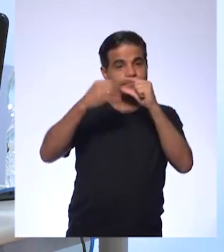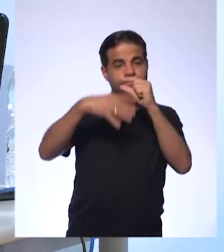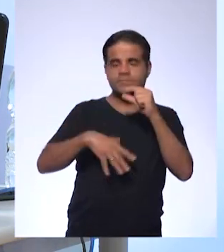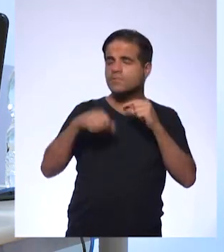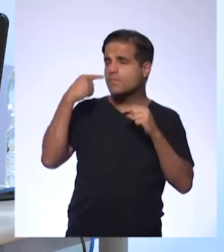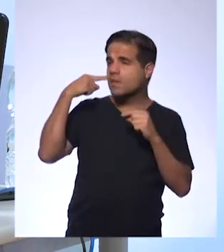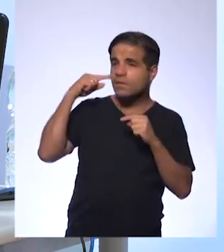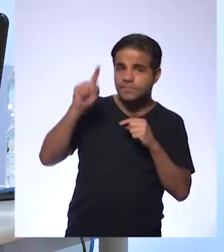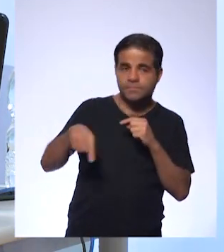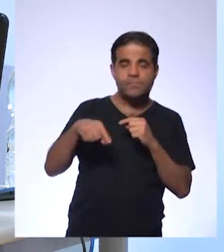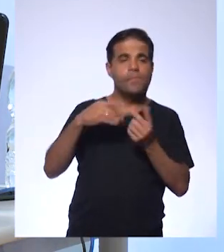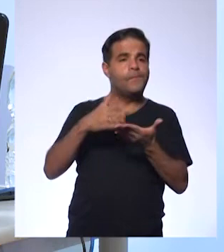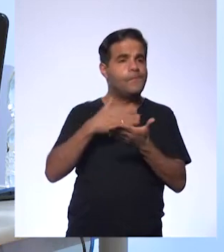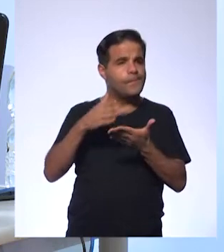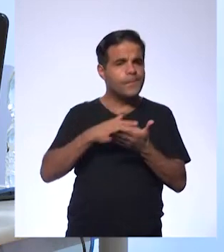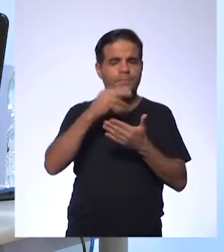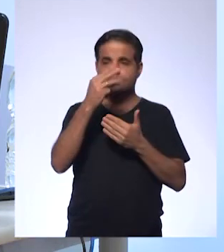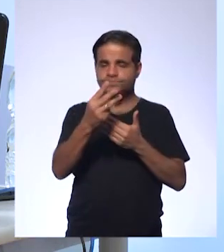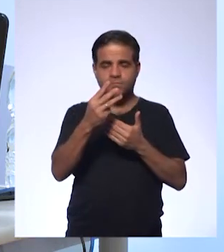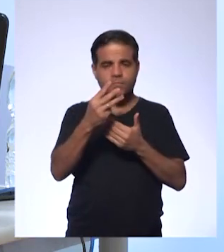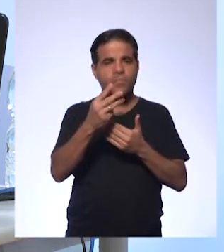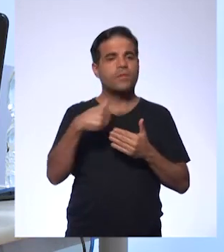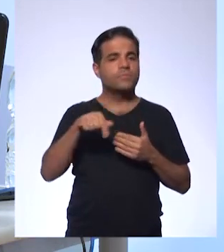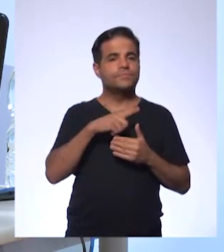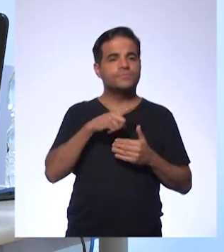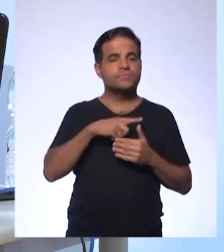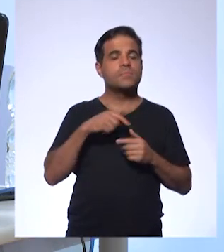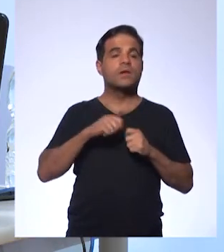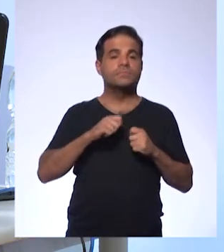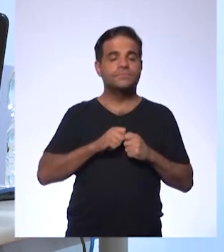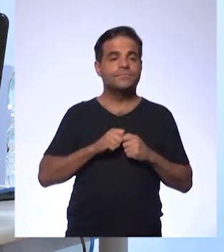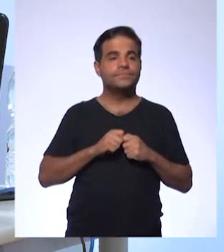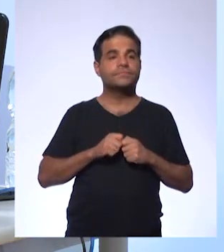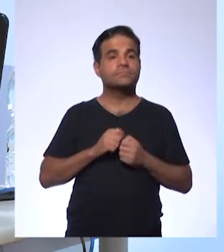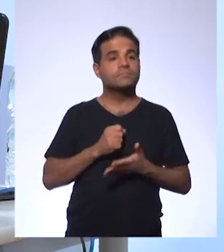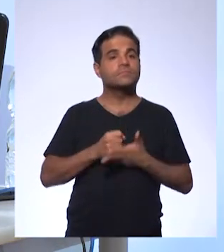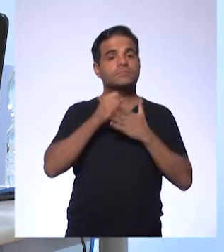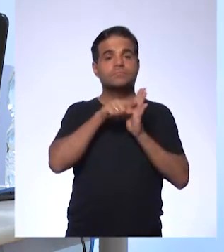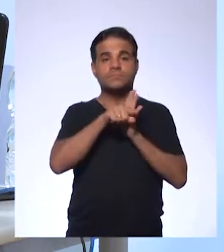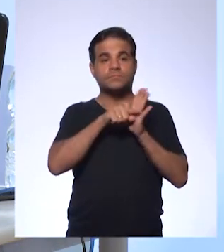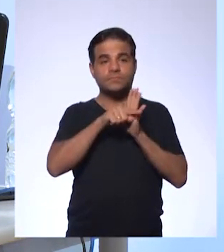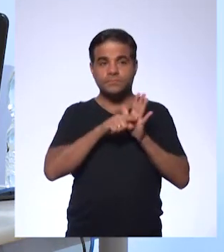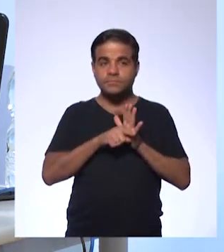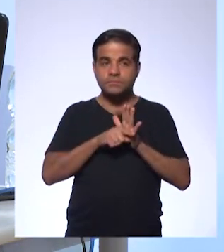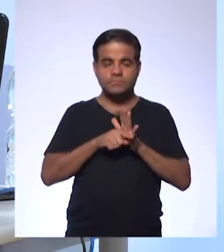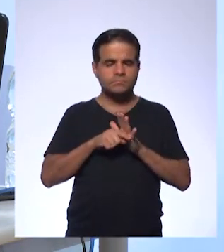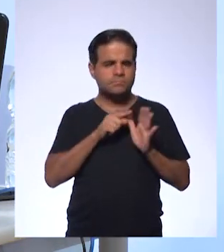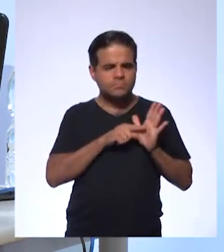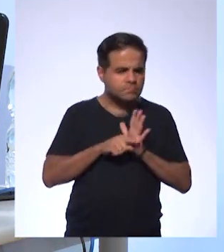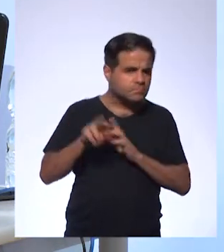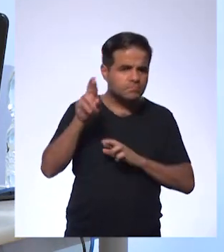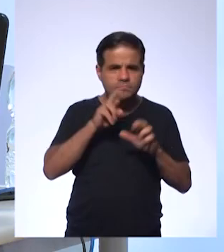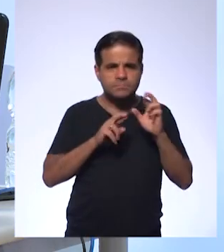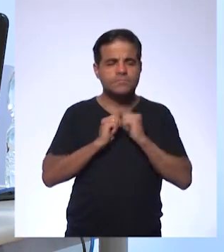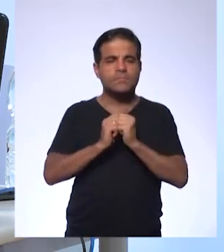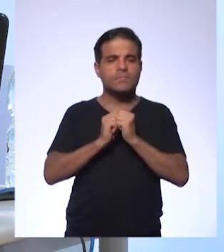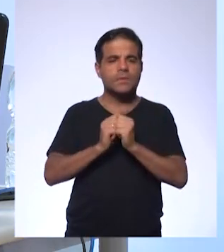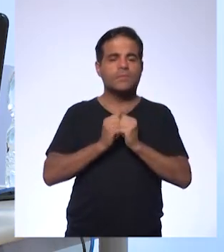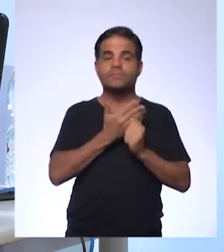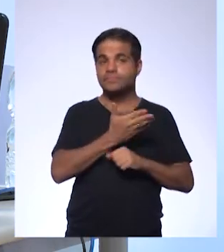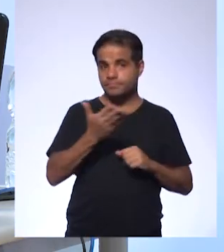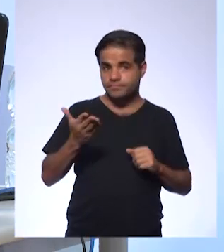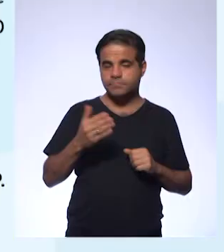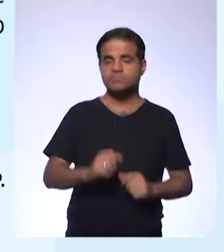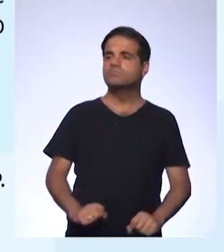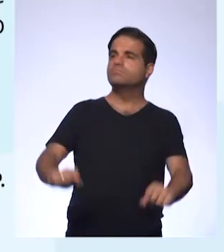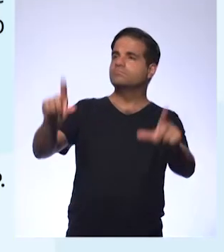e vi que na página 3 a gente tem que fazer um levantamento, uma sondagem com vocês.